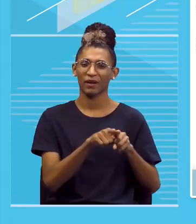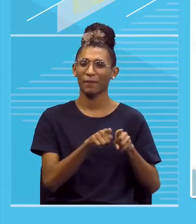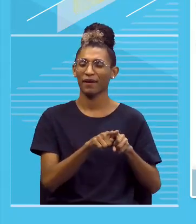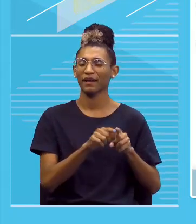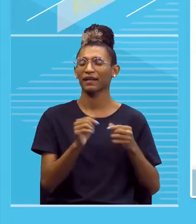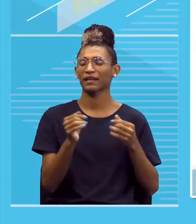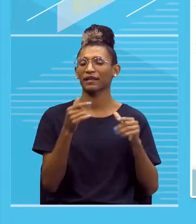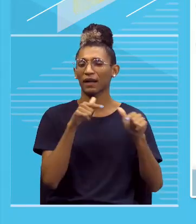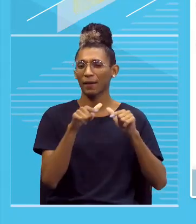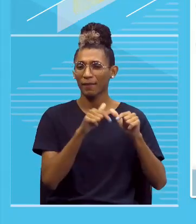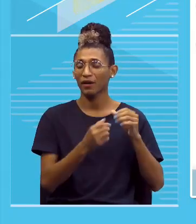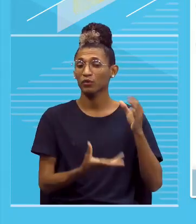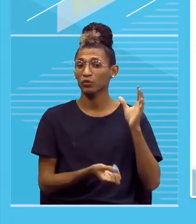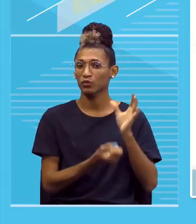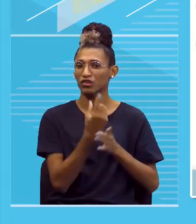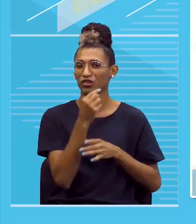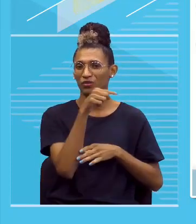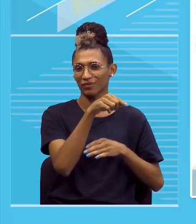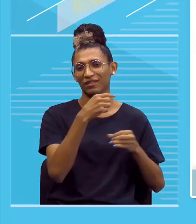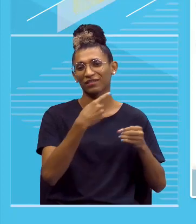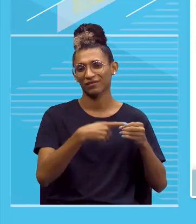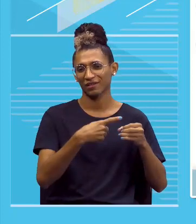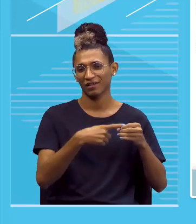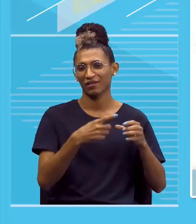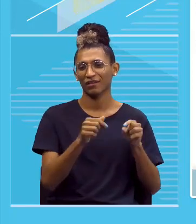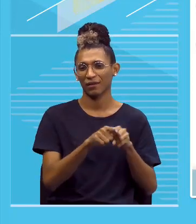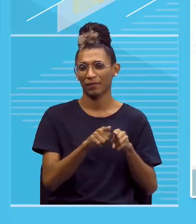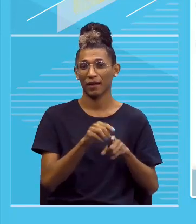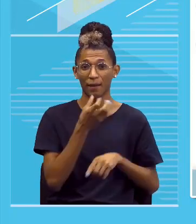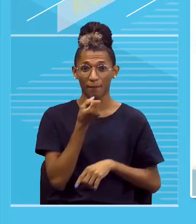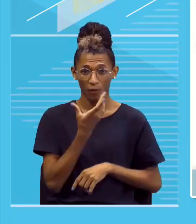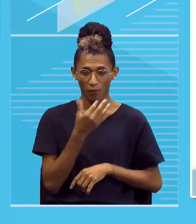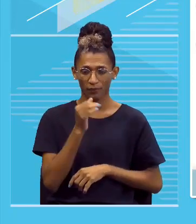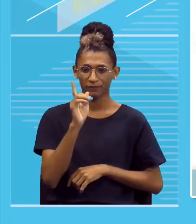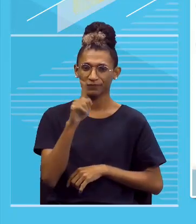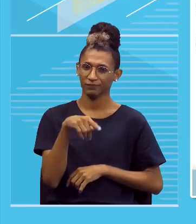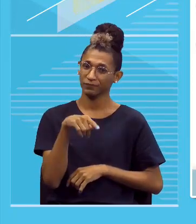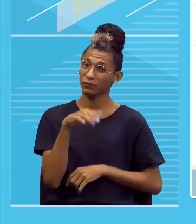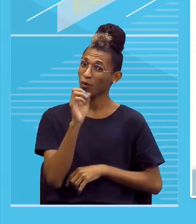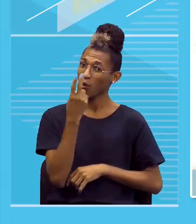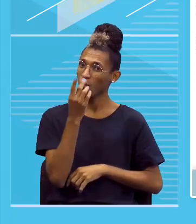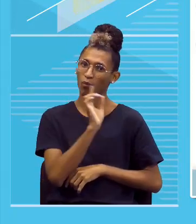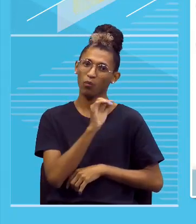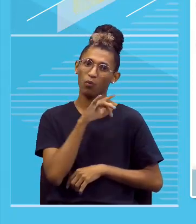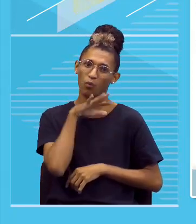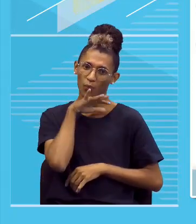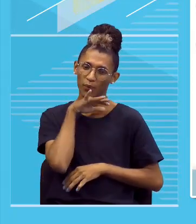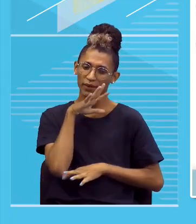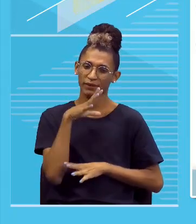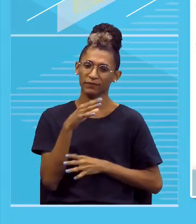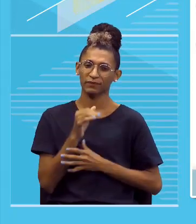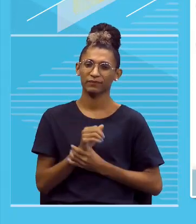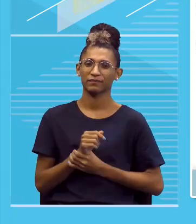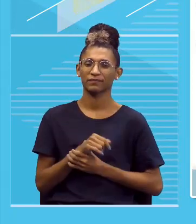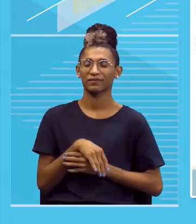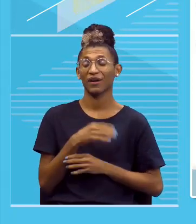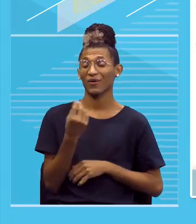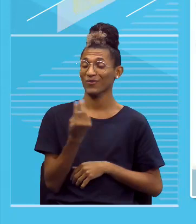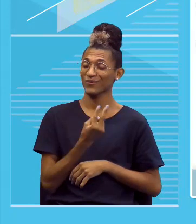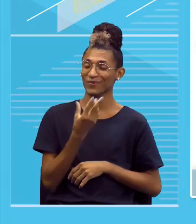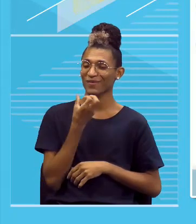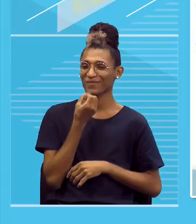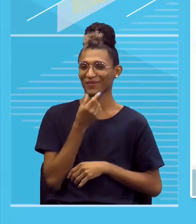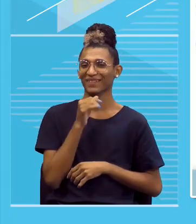também chegaram lá isso é bom ou é ruim é bom e é